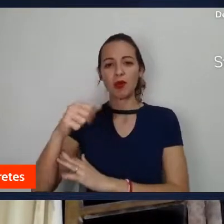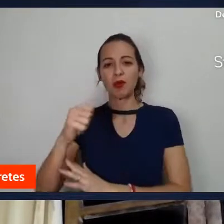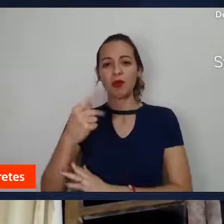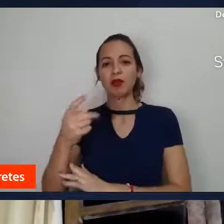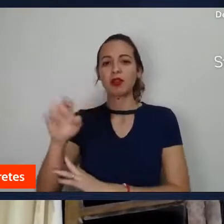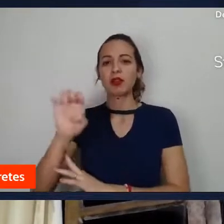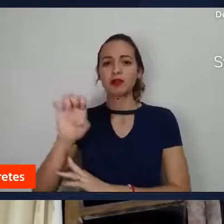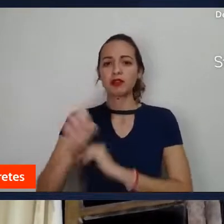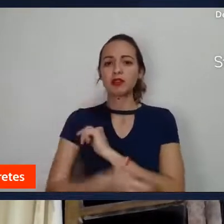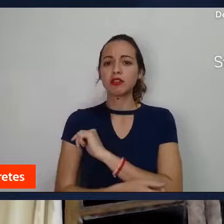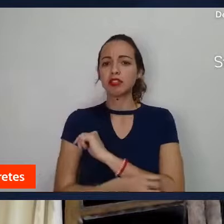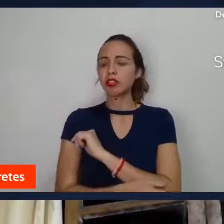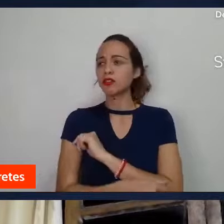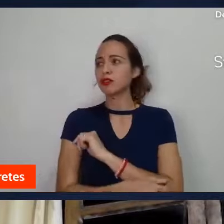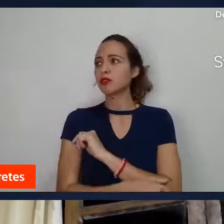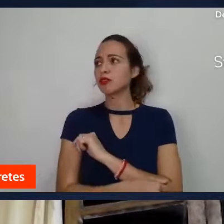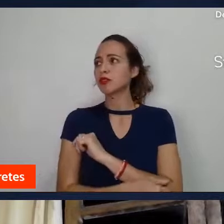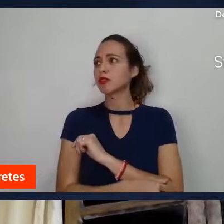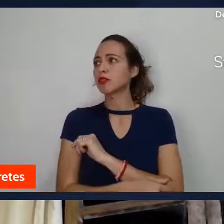2022.